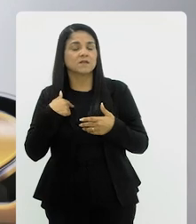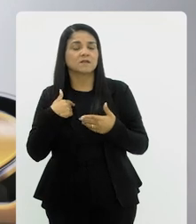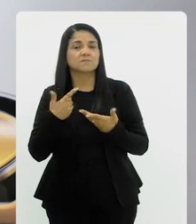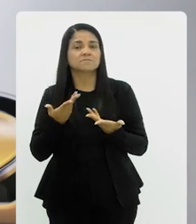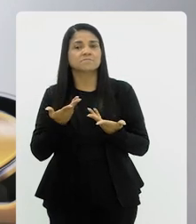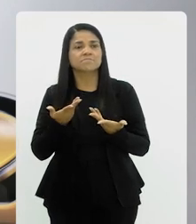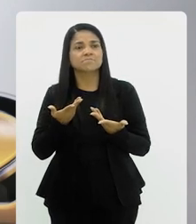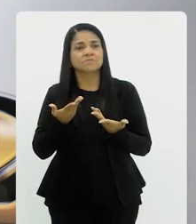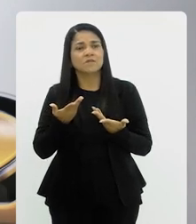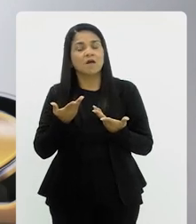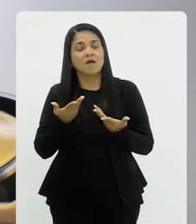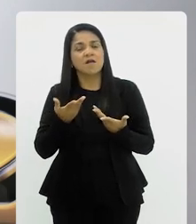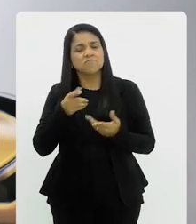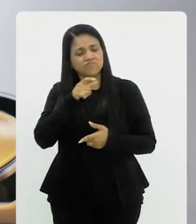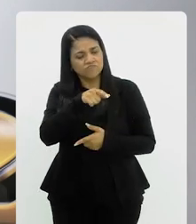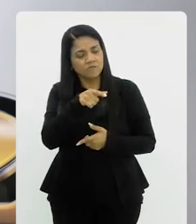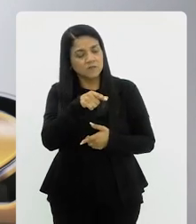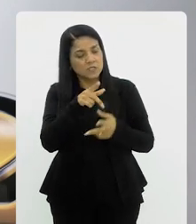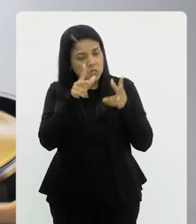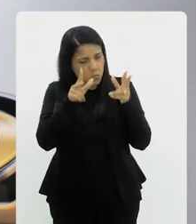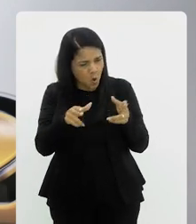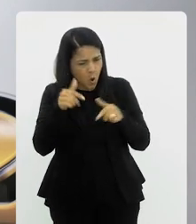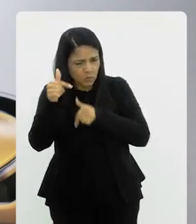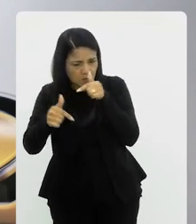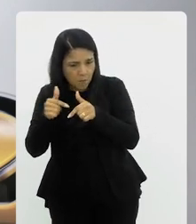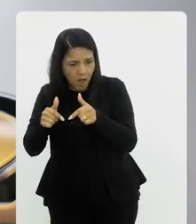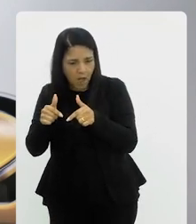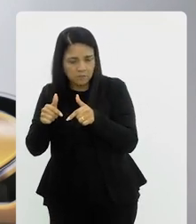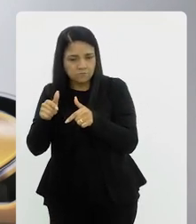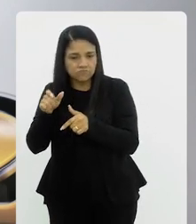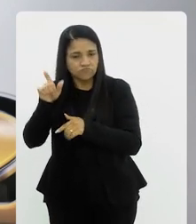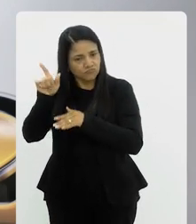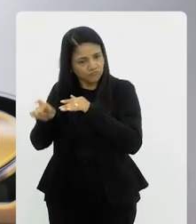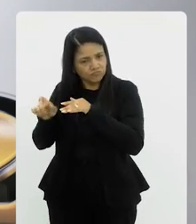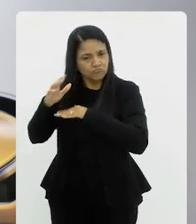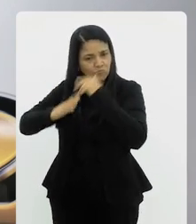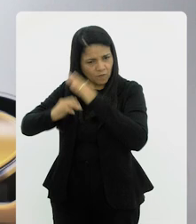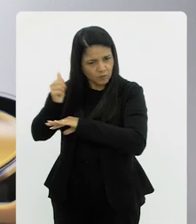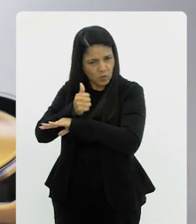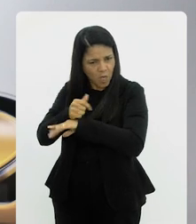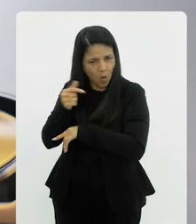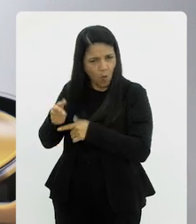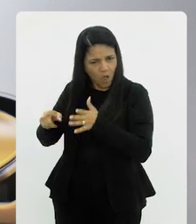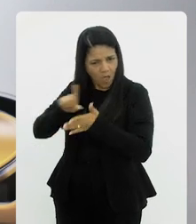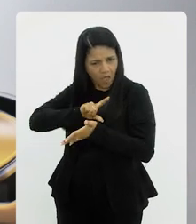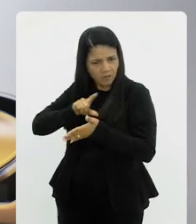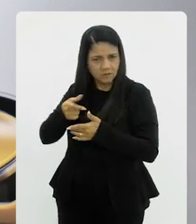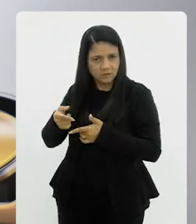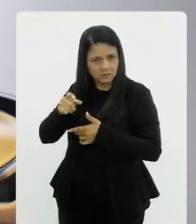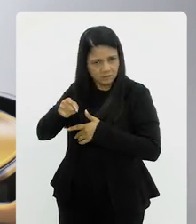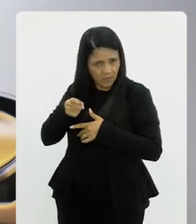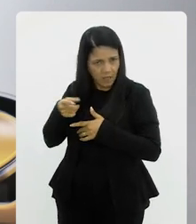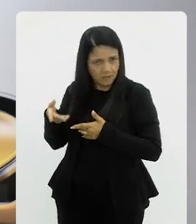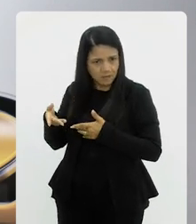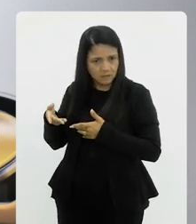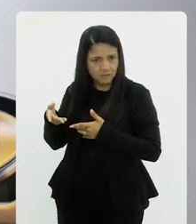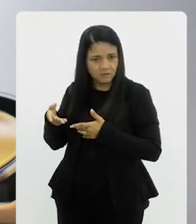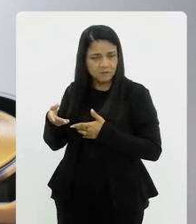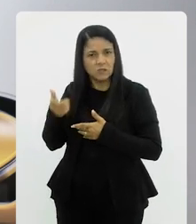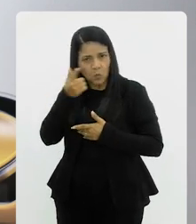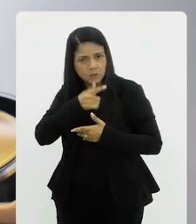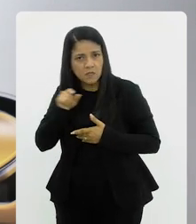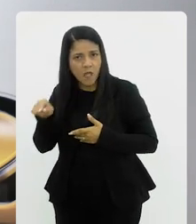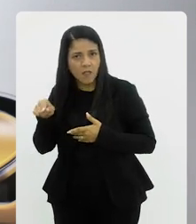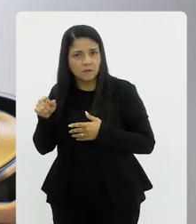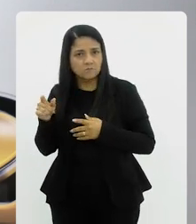negociando uma ida para a escola, e ela falou assim, mas você faz um trabalho igual ao do fulano? Você consegue fazer um trabalho